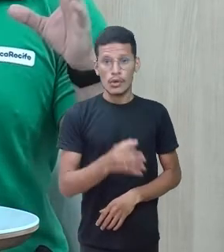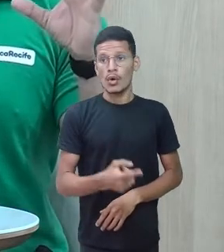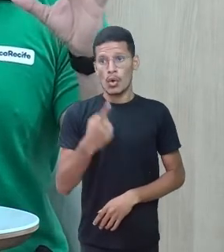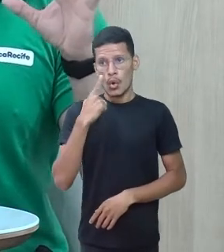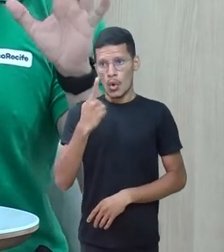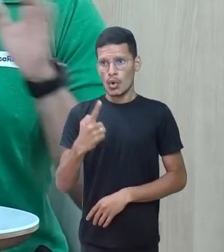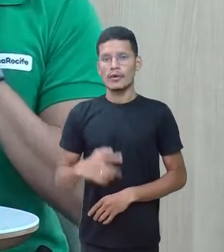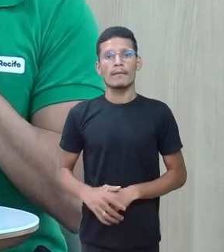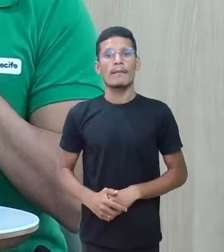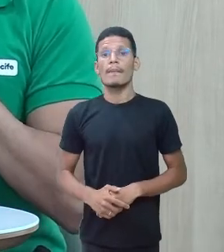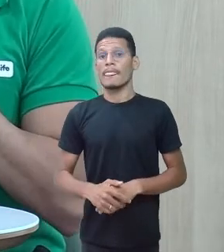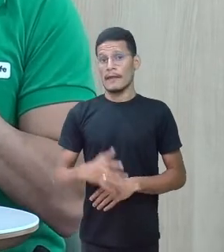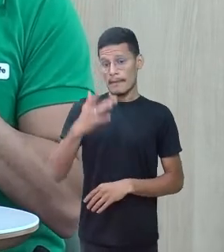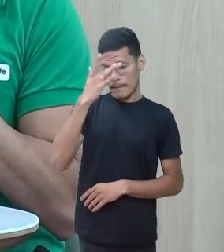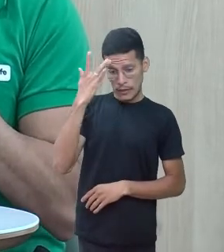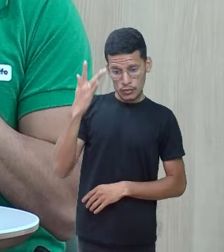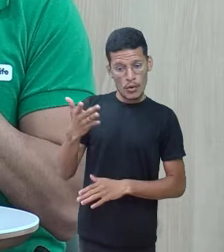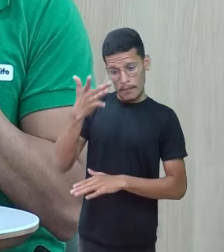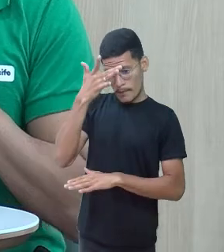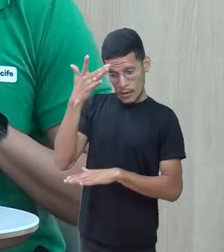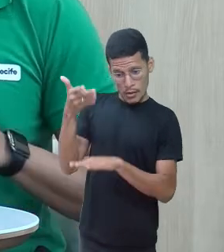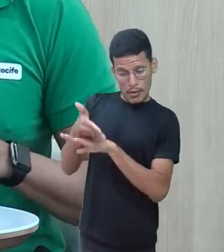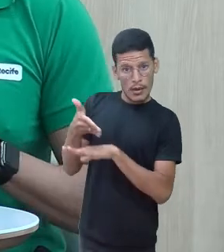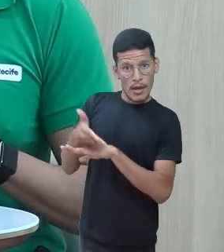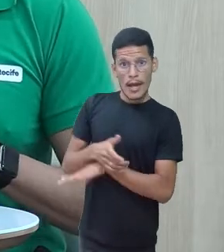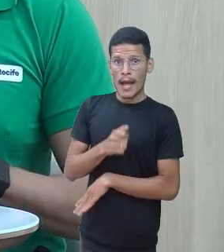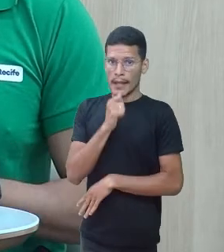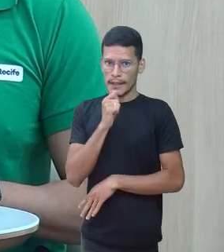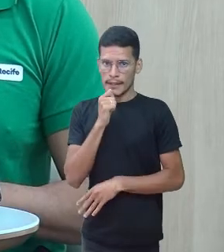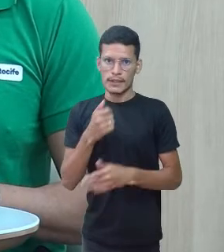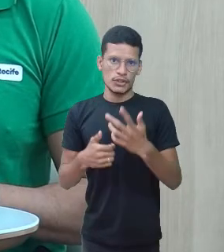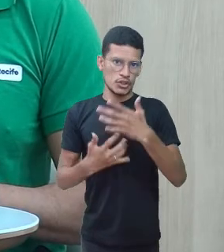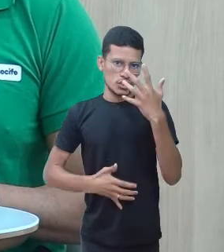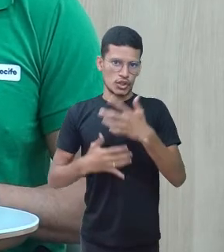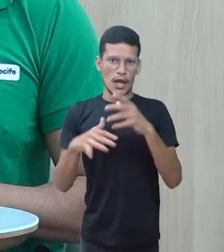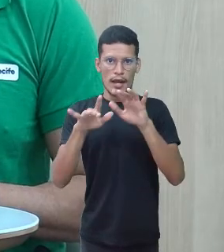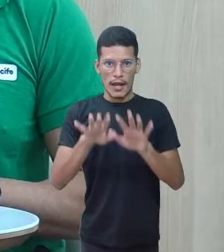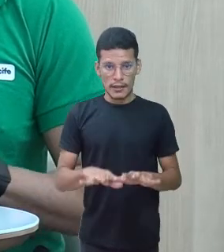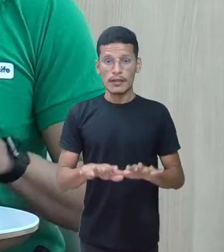Então, o pessoal continua participando aqui, certo?